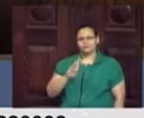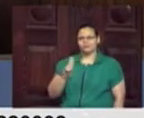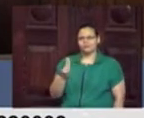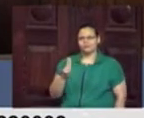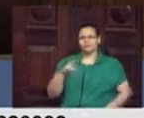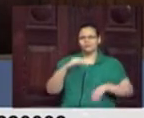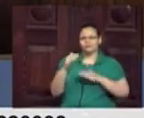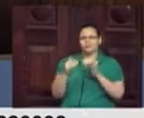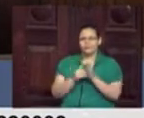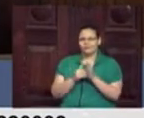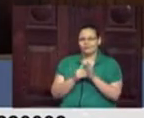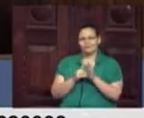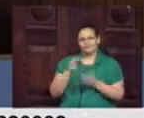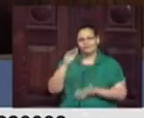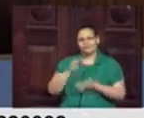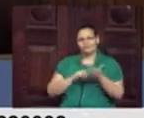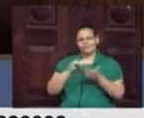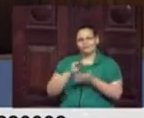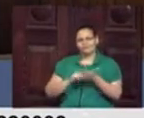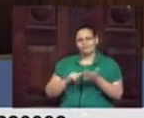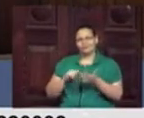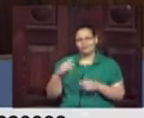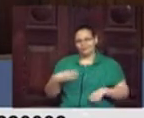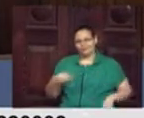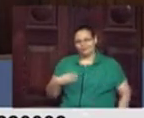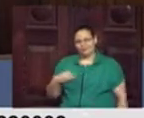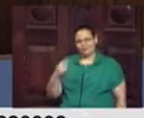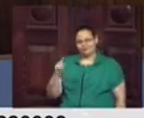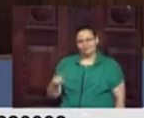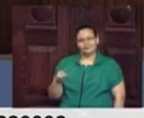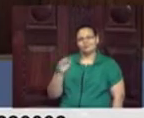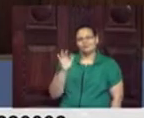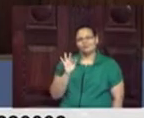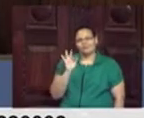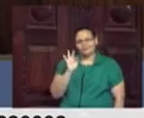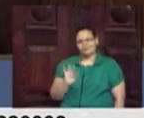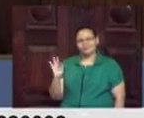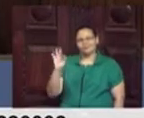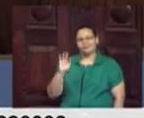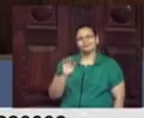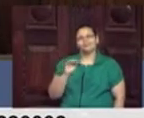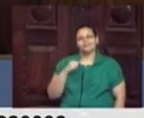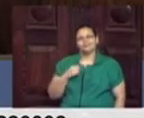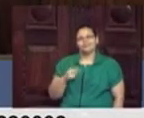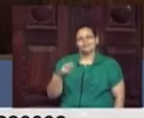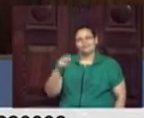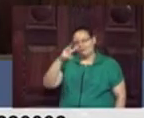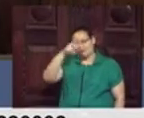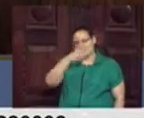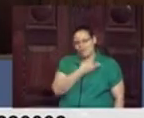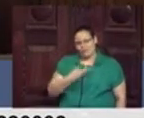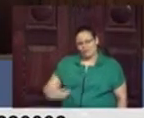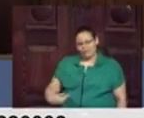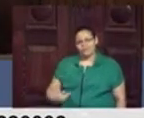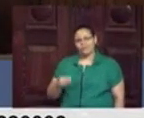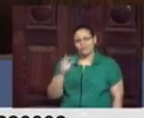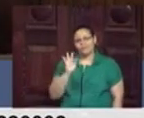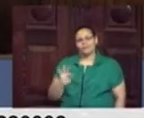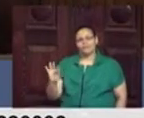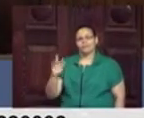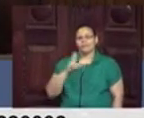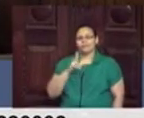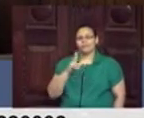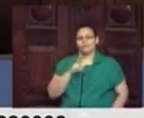para todo mundo, tirar o seu filho da universidade pública e colocar na universidade privada. Isso não vai